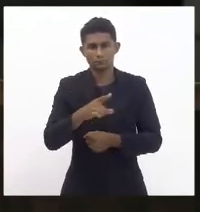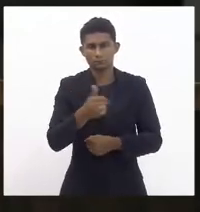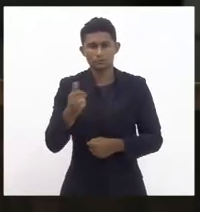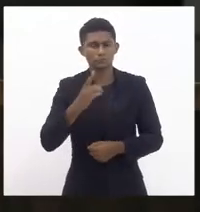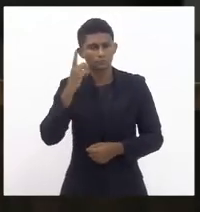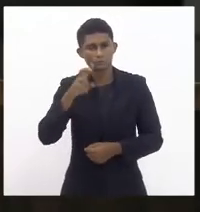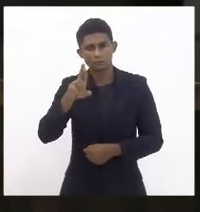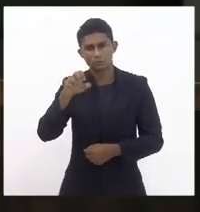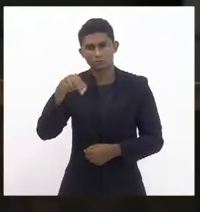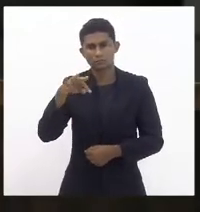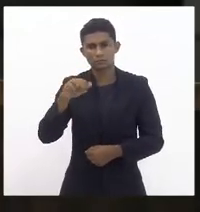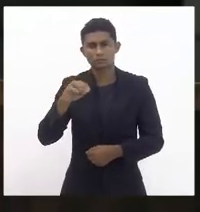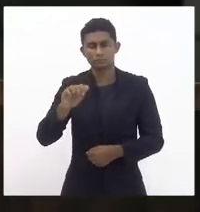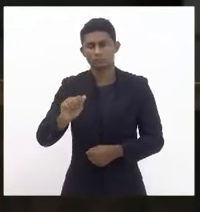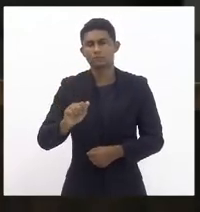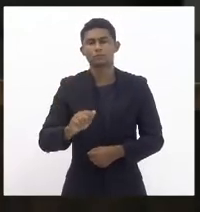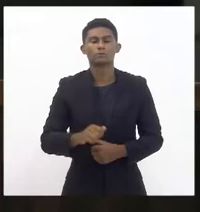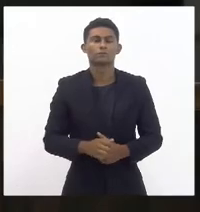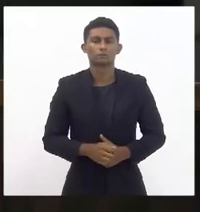de tarde Renata Souza